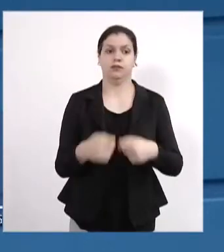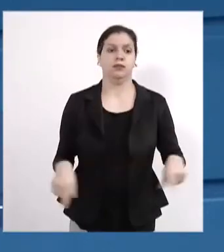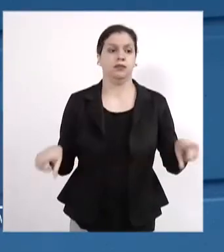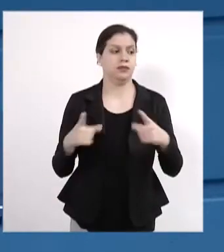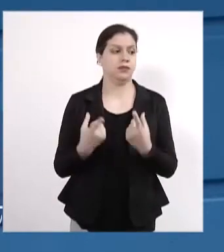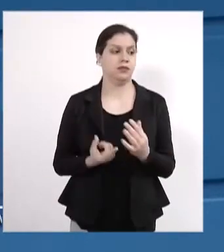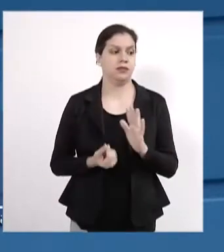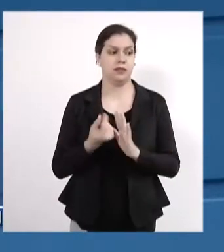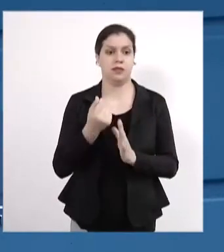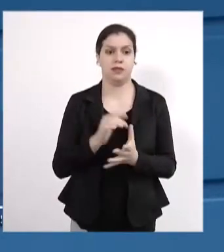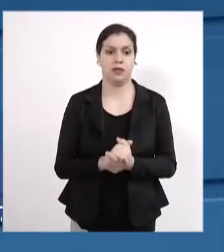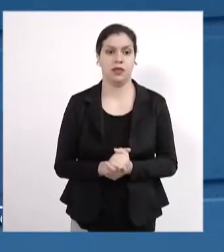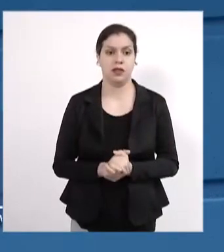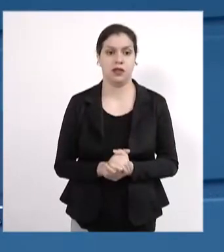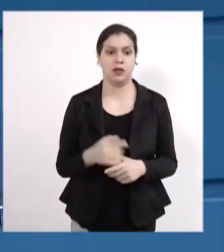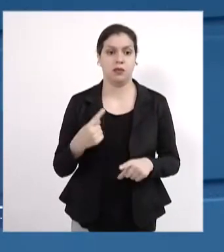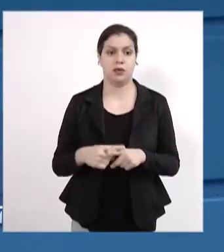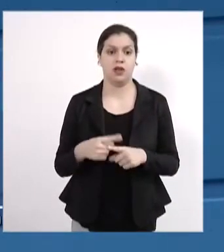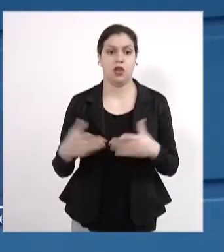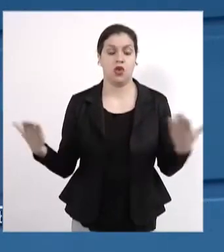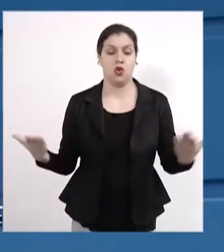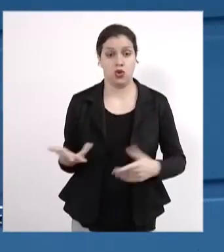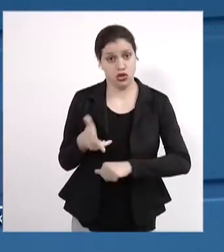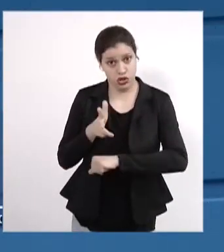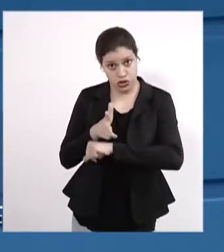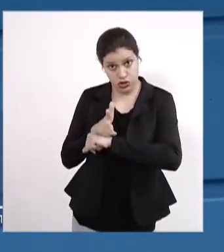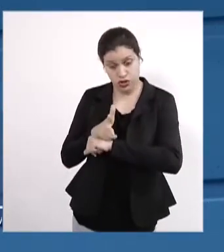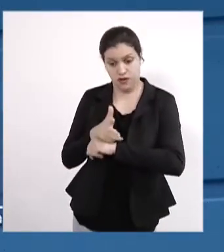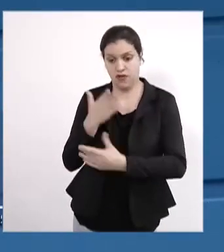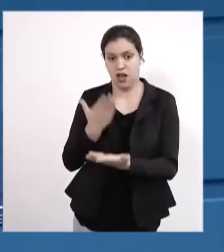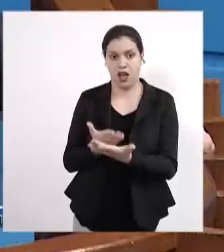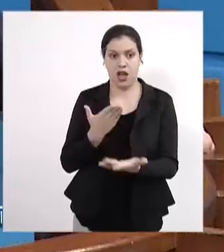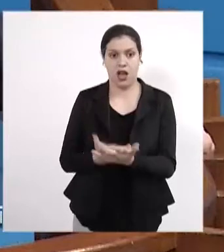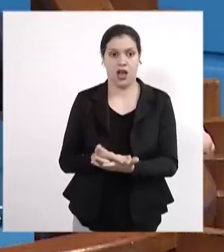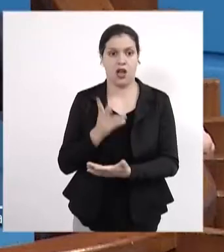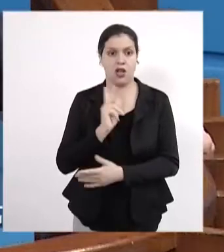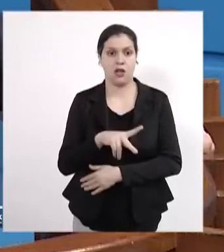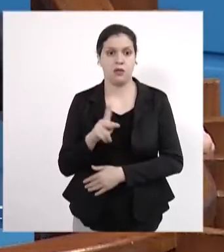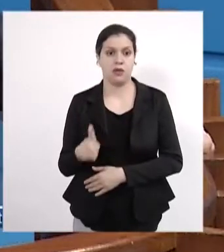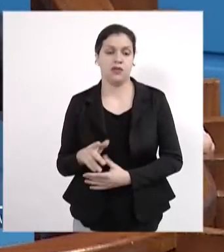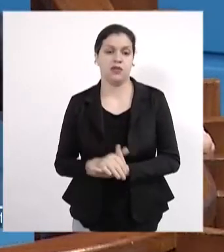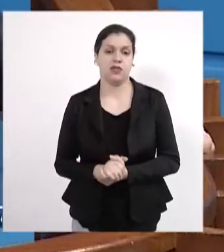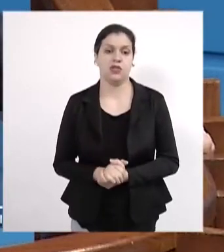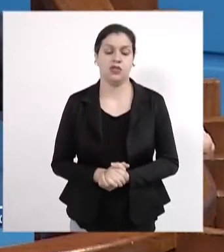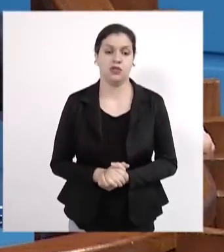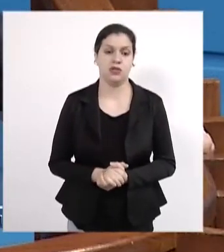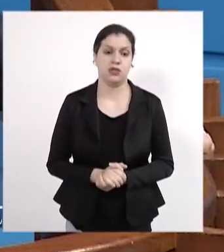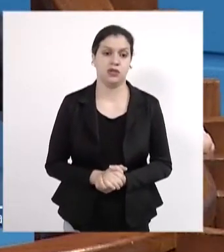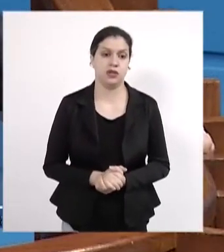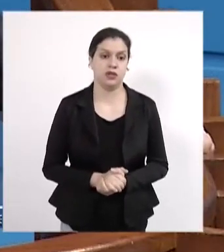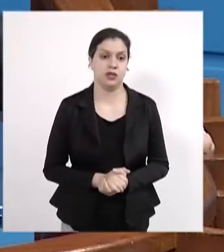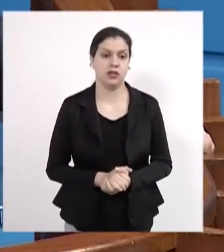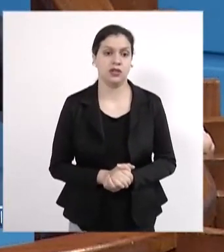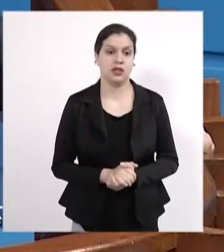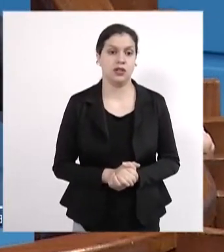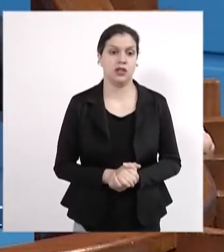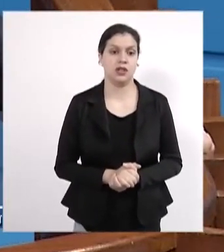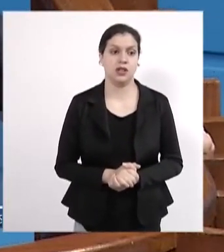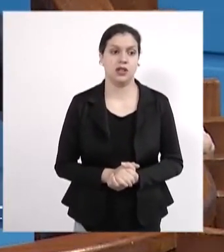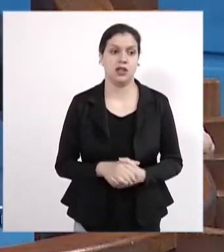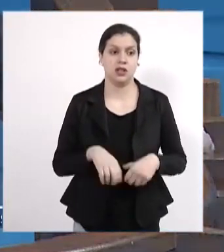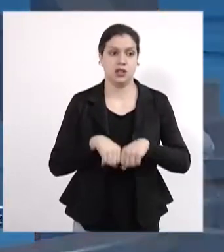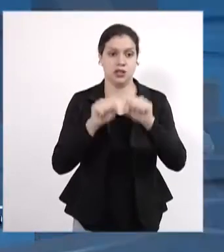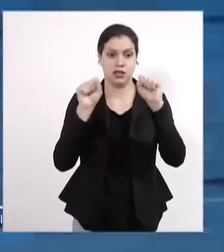para você gravar hoje, deputado Pedro Kemp, uma aula de um professor, fazer uma licitação, contratar e deixar no sistema PBL, que é o